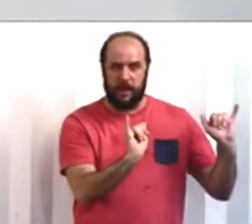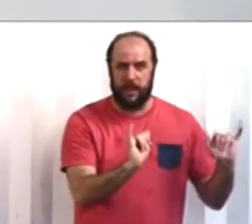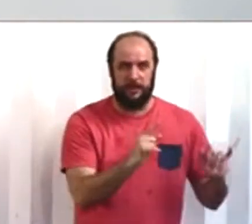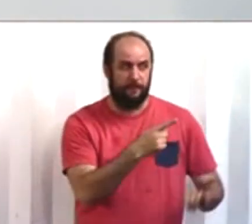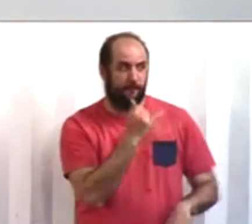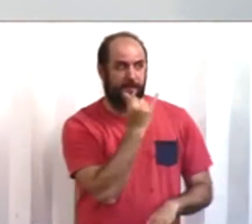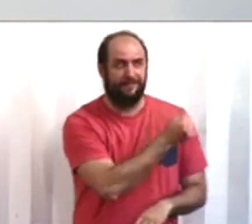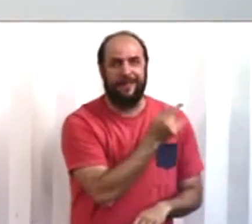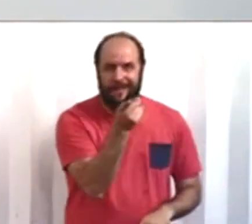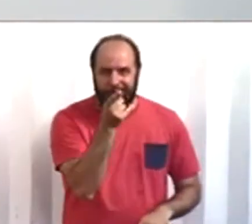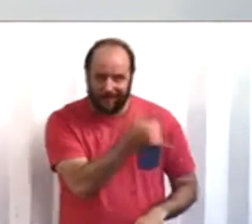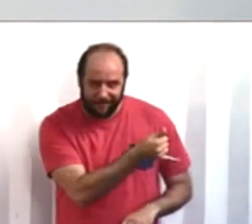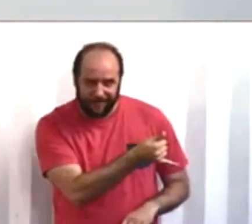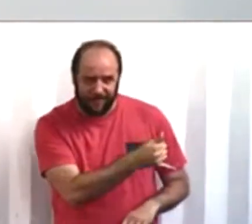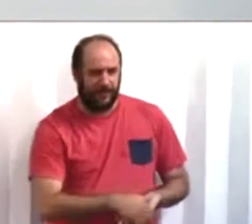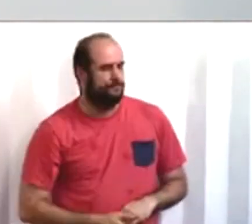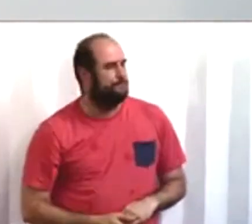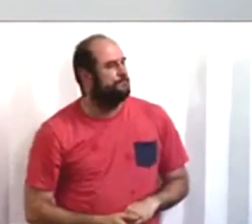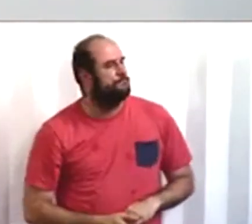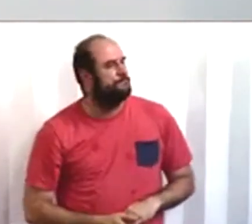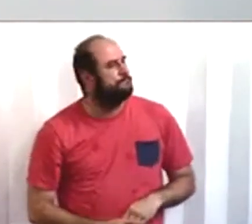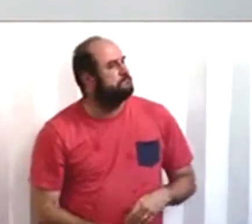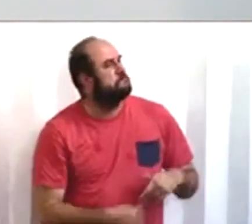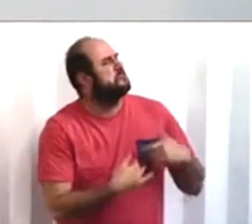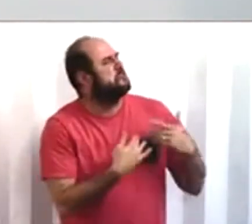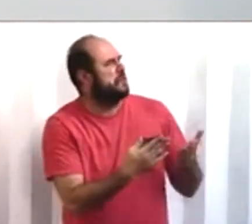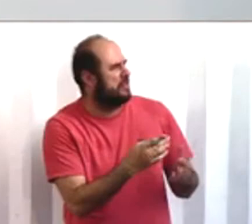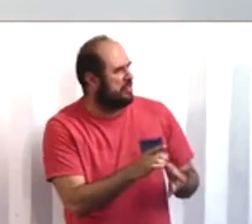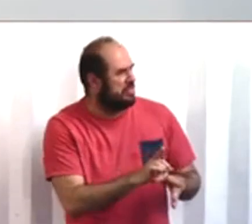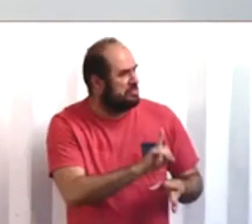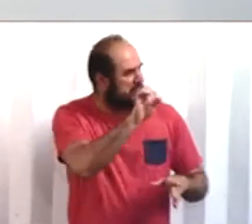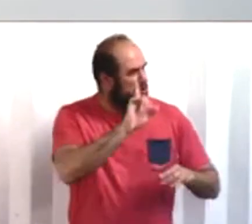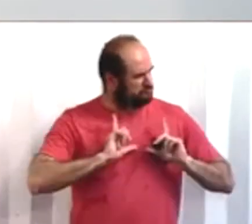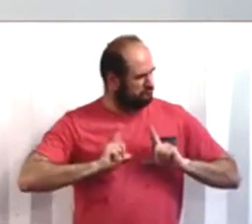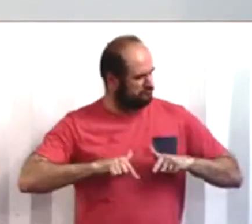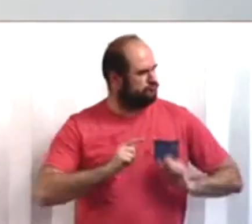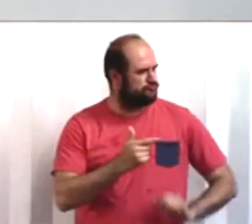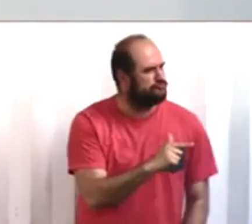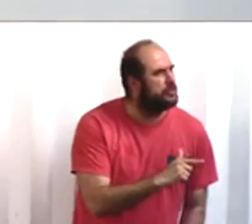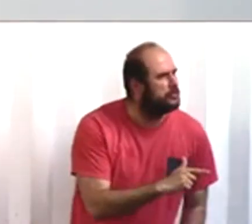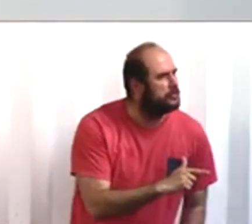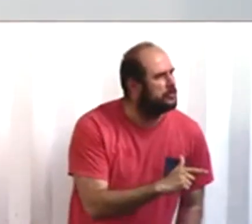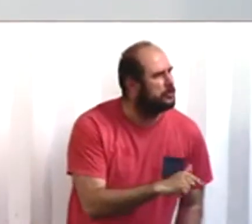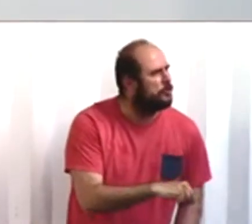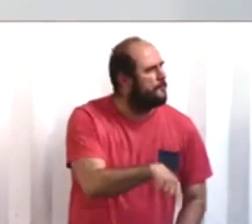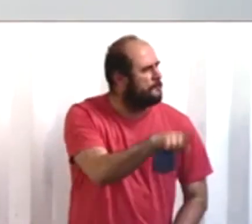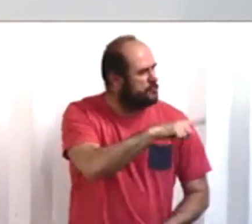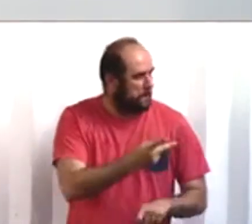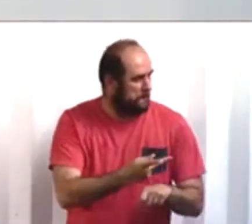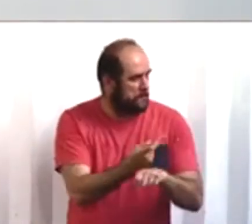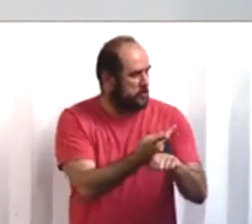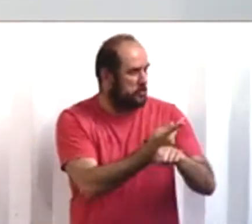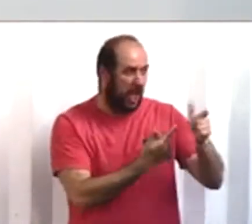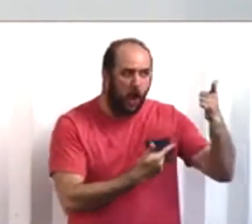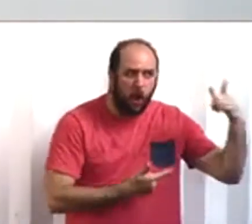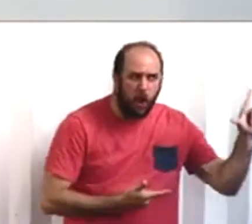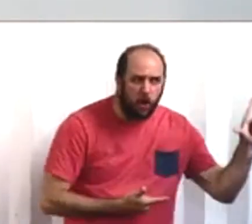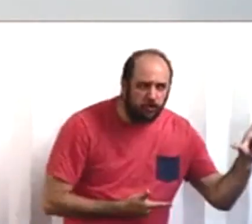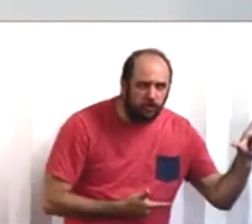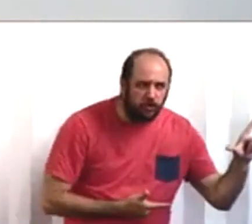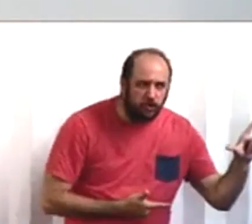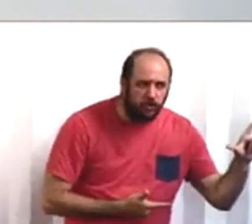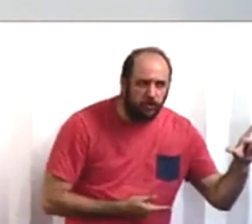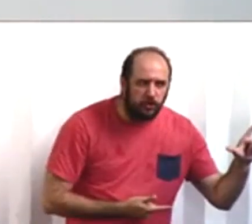fala assim para eles: por acaso não há Deus em Israel, para que vocês tenham que buscar outros deuses